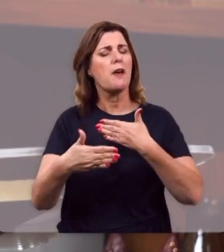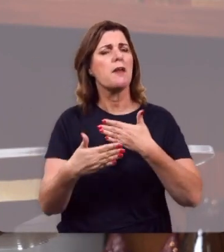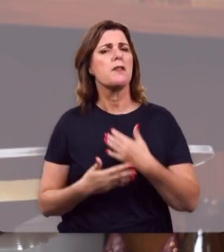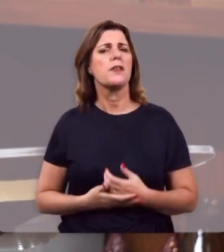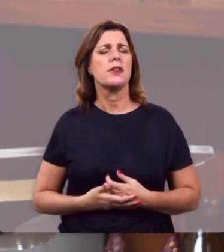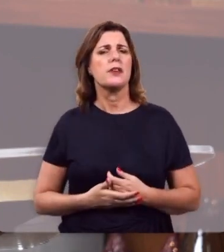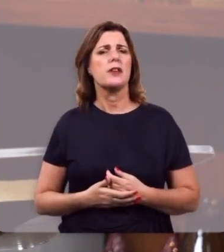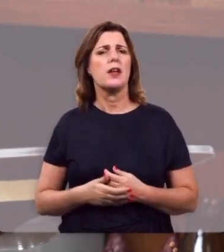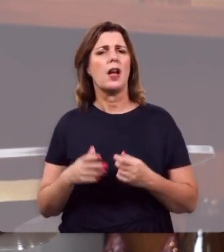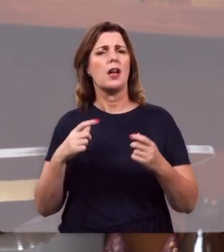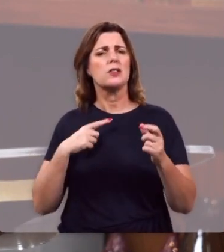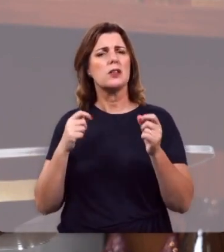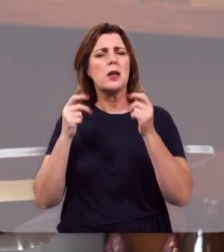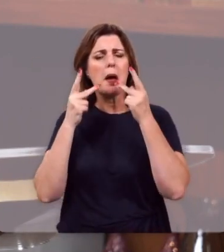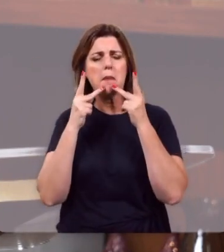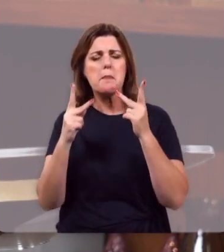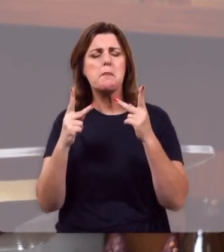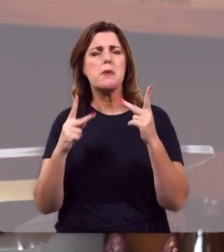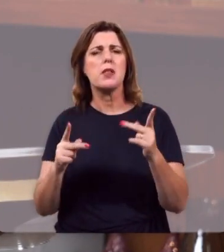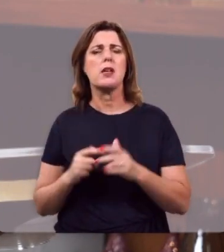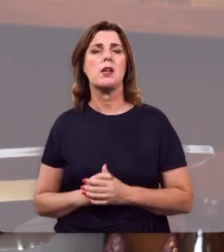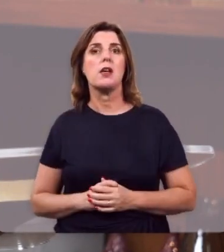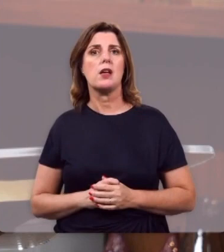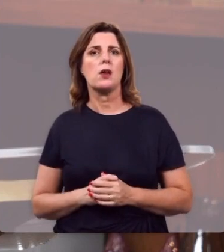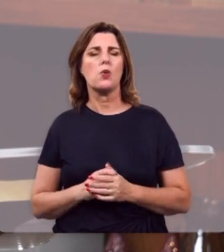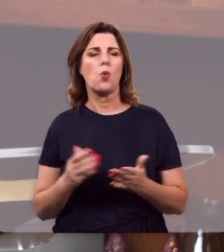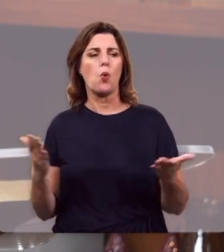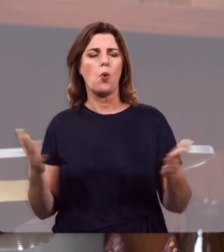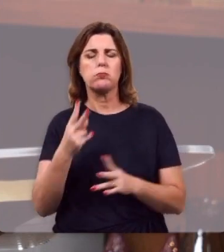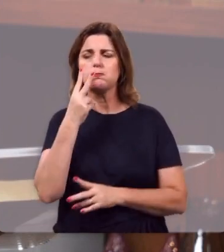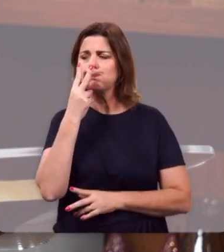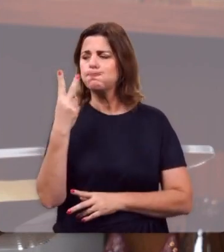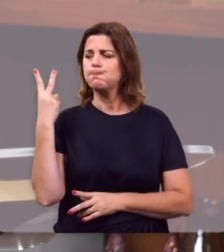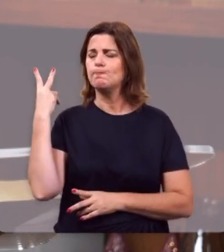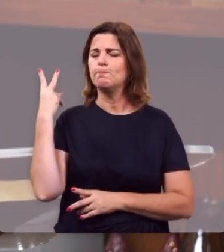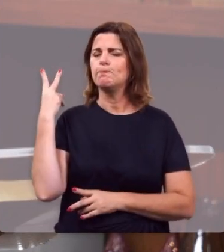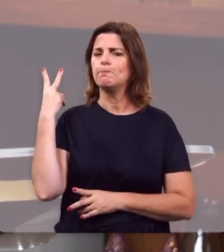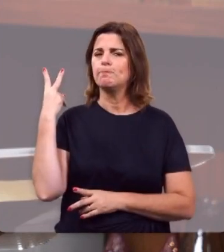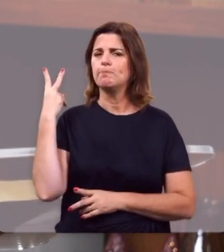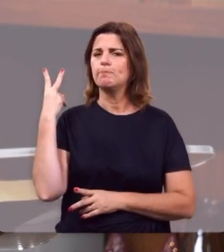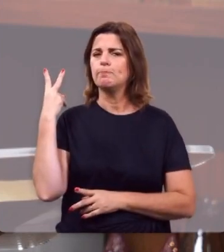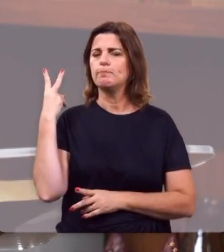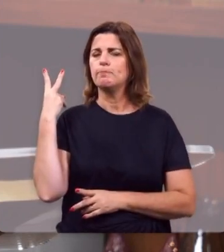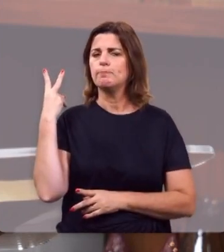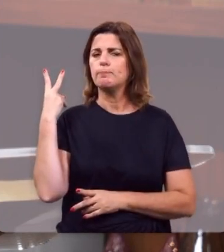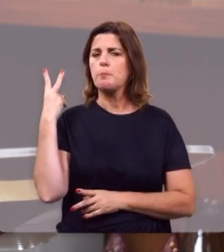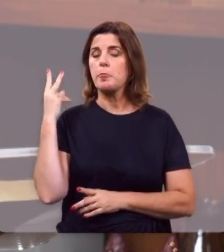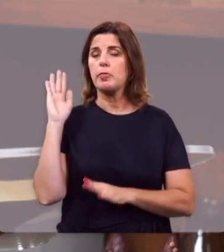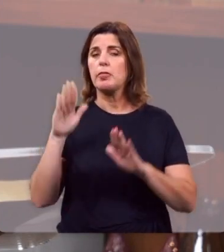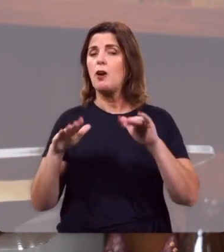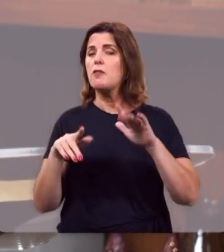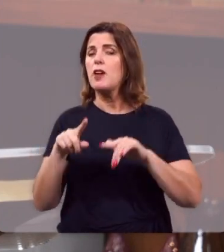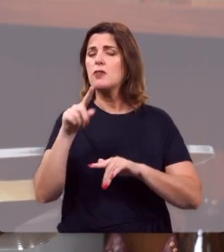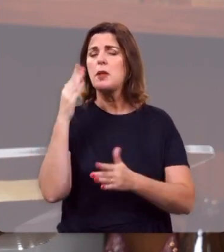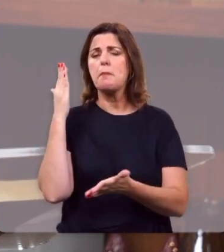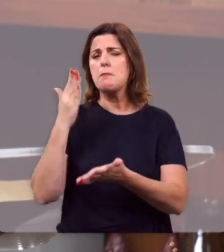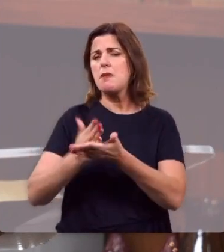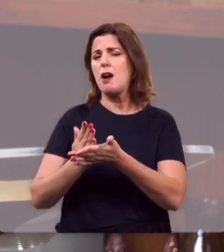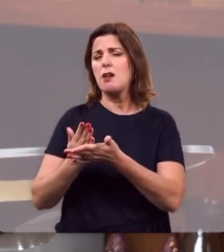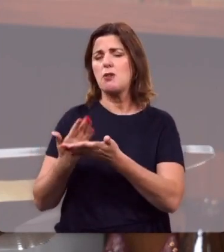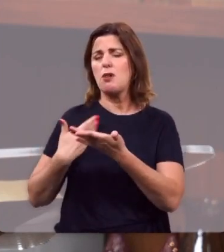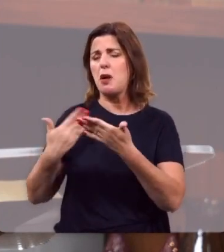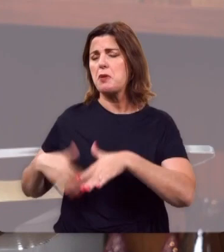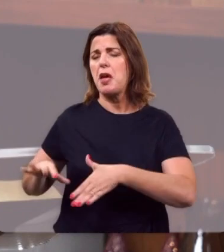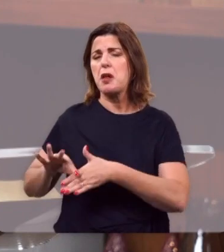frente, que pôs a mão no arado e de repente olhou para trás. Talvez você desistiu de